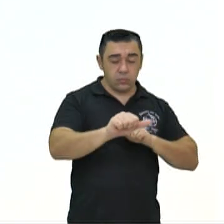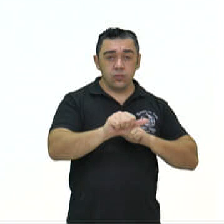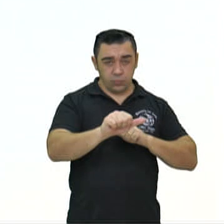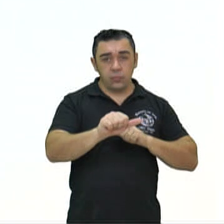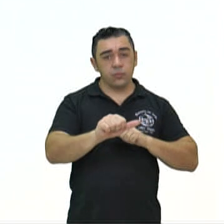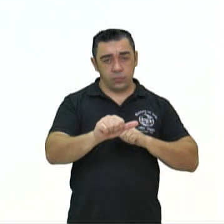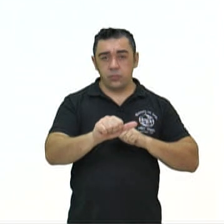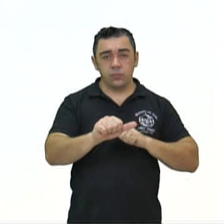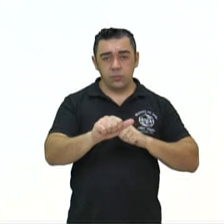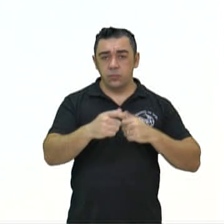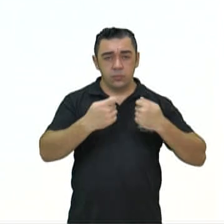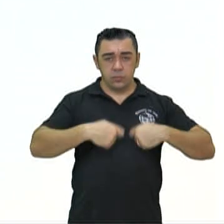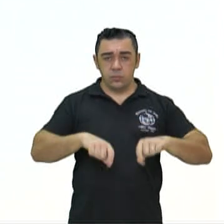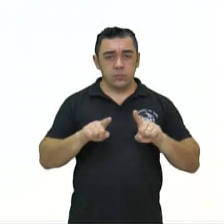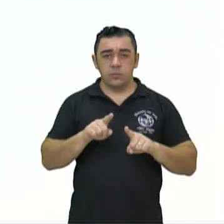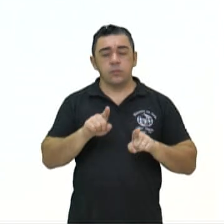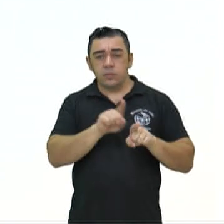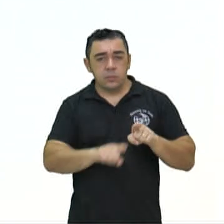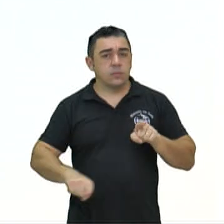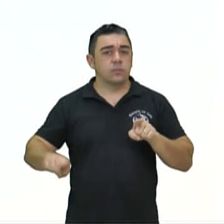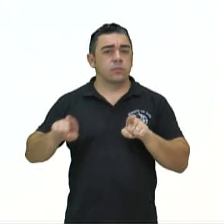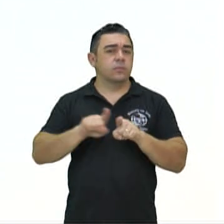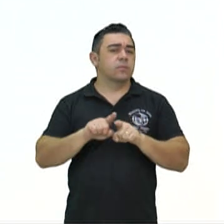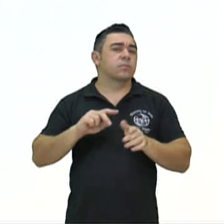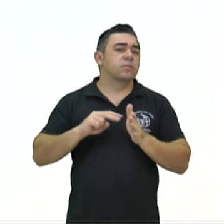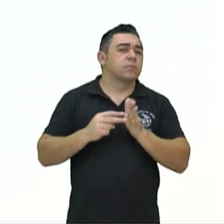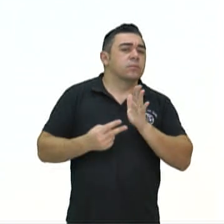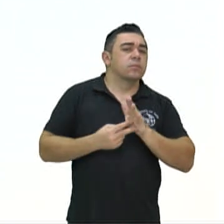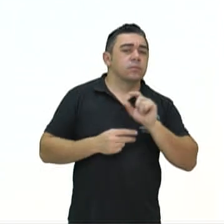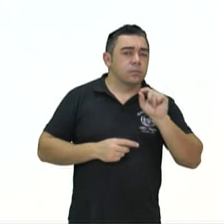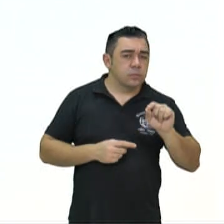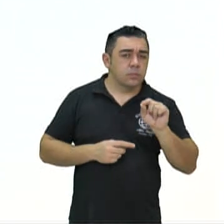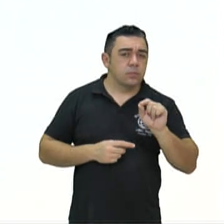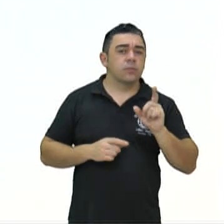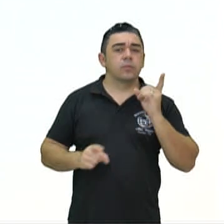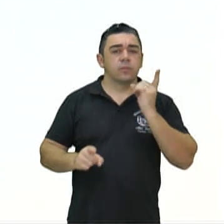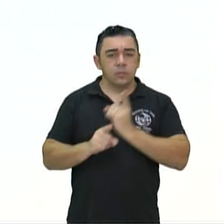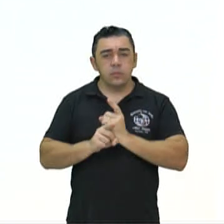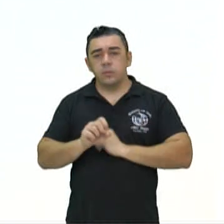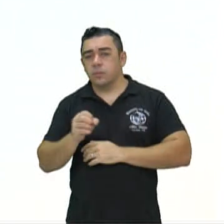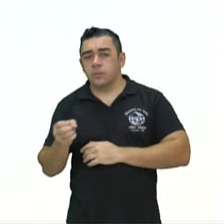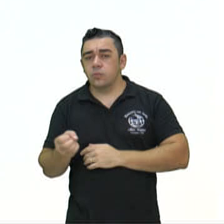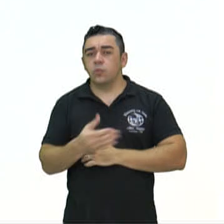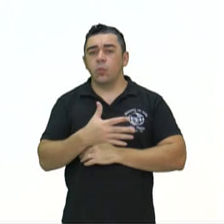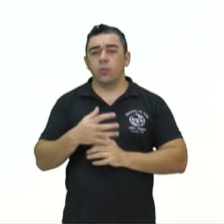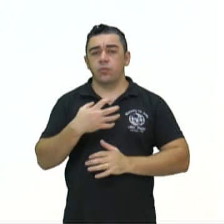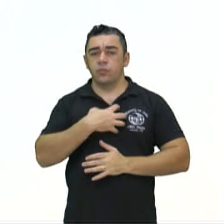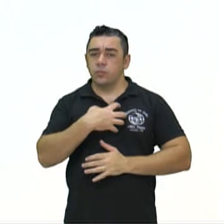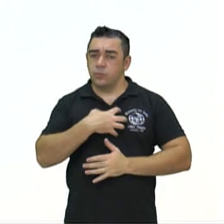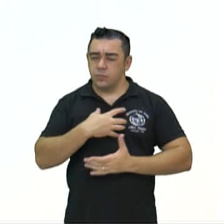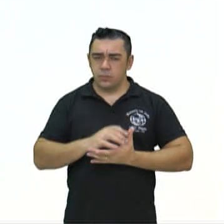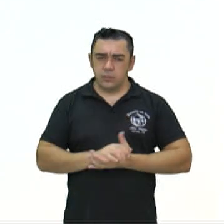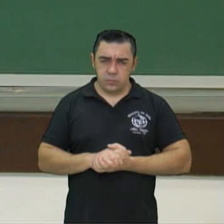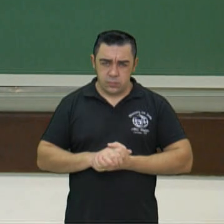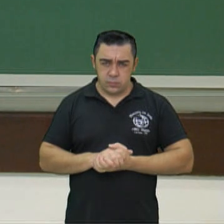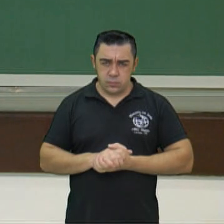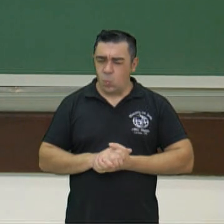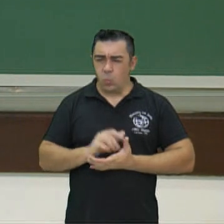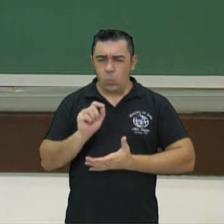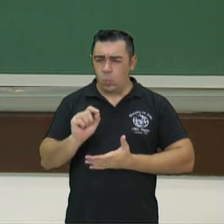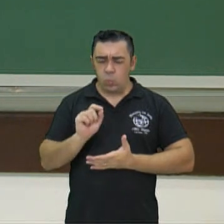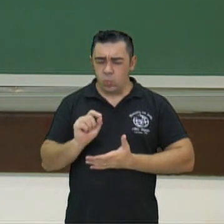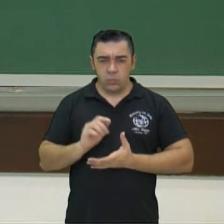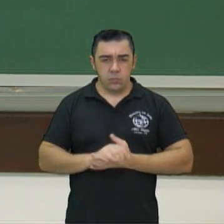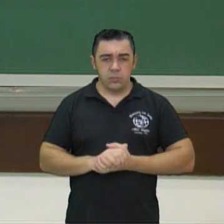elementos sem repeti-los, com a finalidade de obter novas configurações. Então, o que isso quer